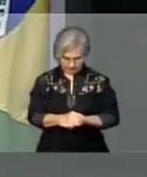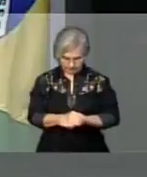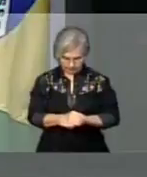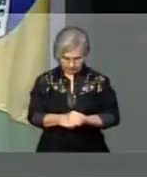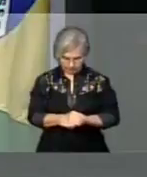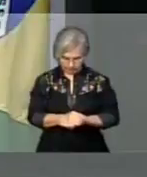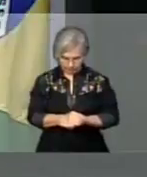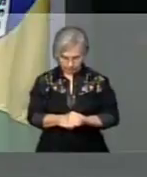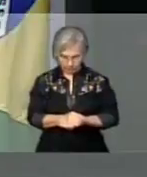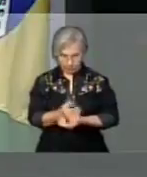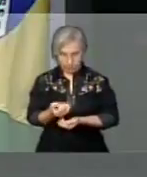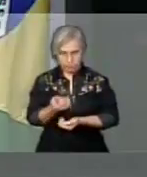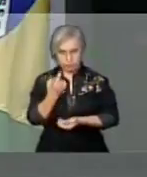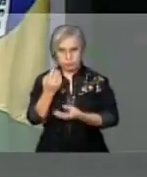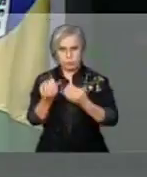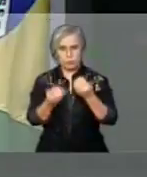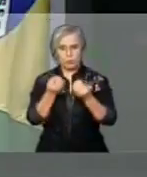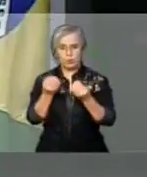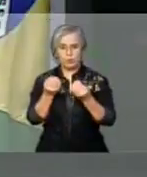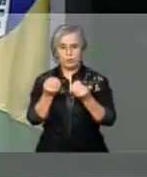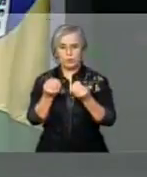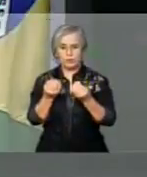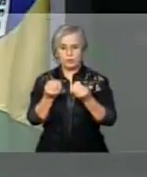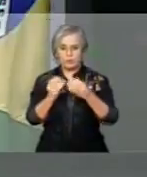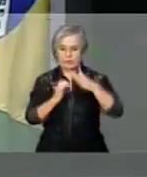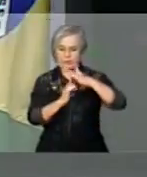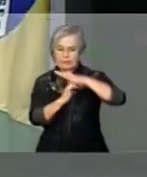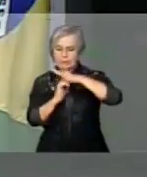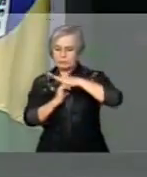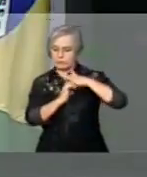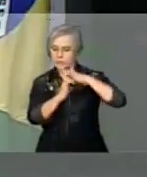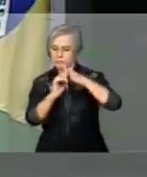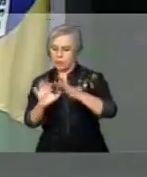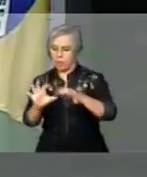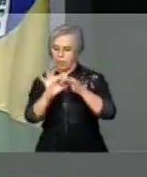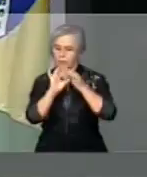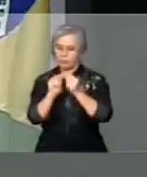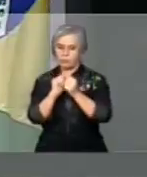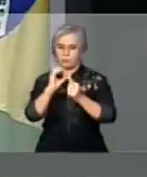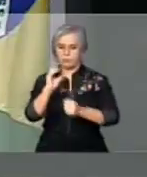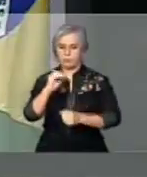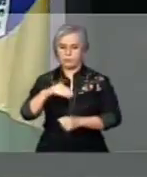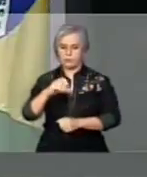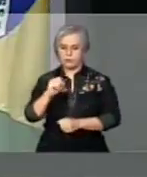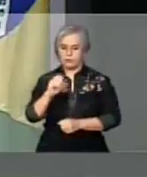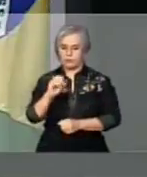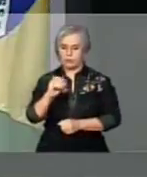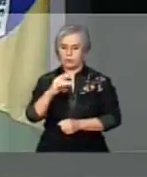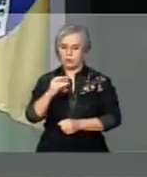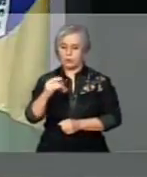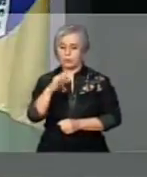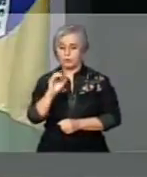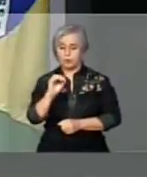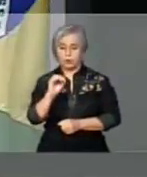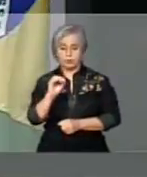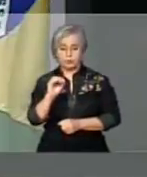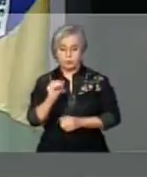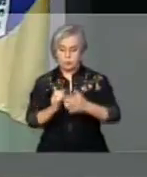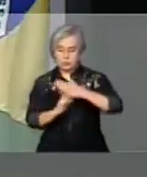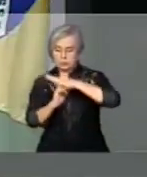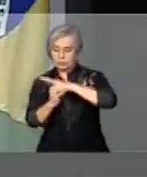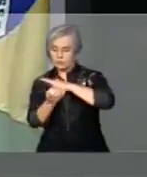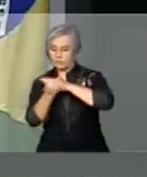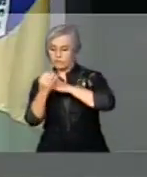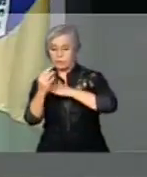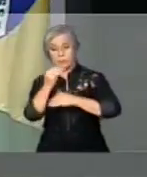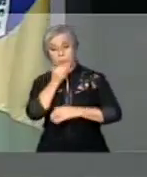É impressionante como o consórcio dessas empresas que não cumprem minimamente as medidas, no caso a